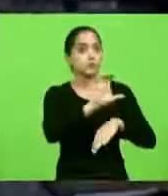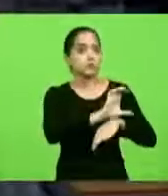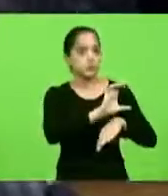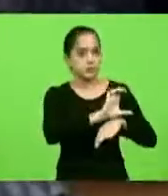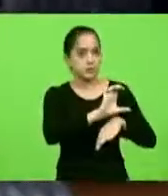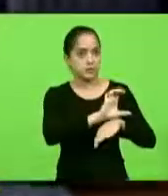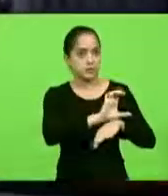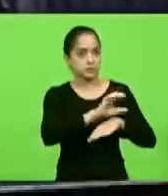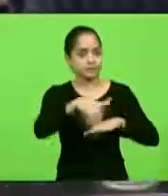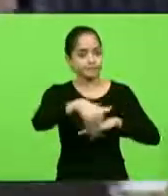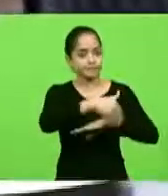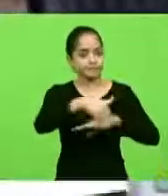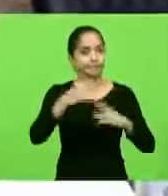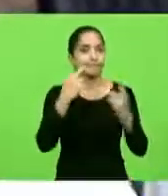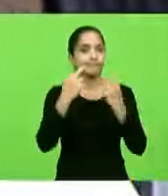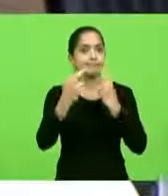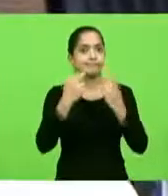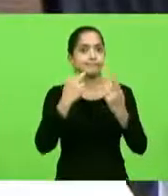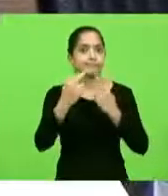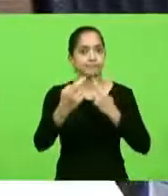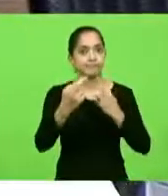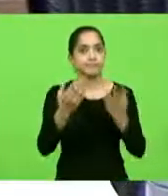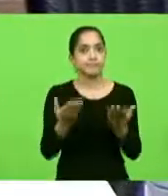BR, sendo que BR